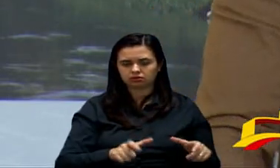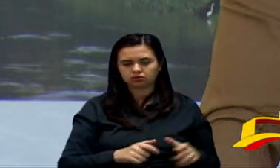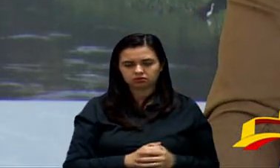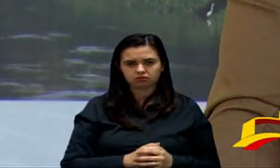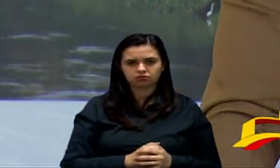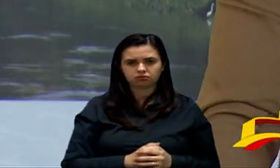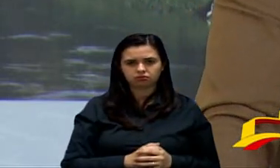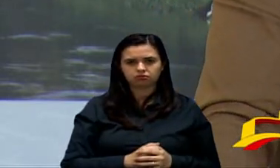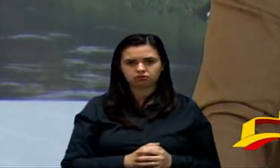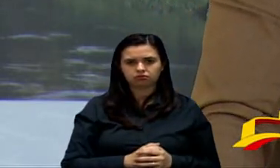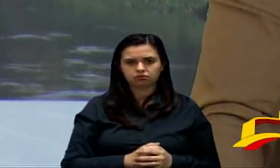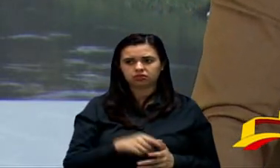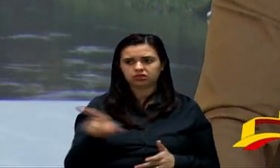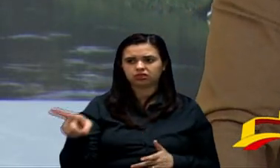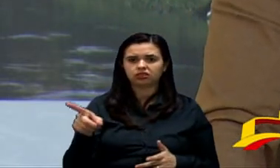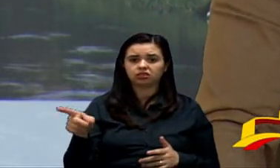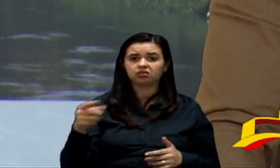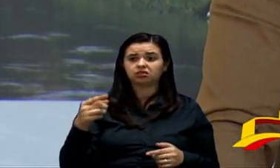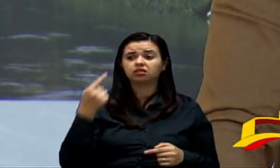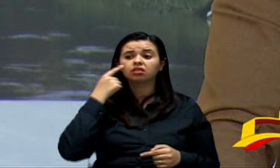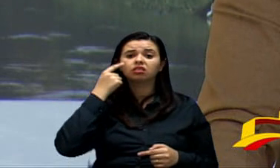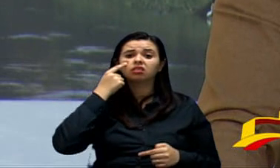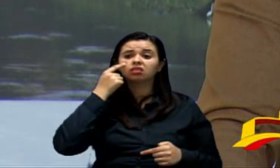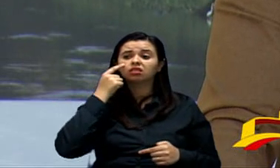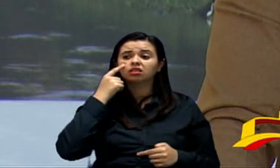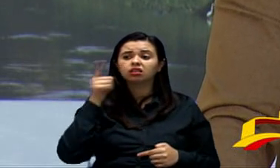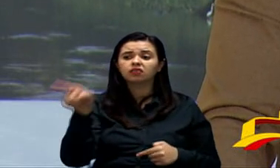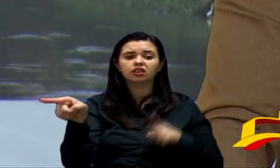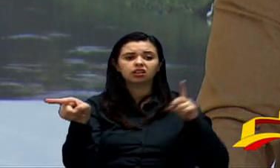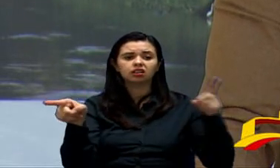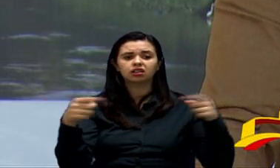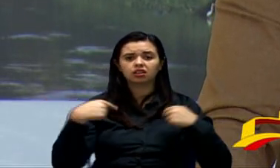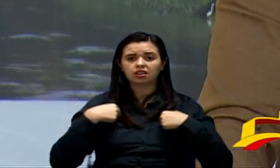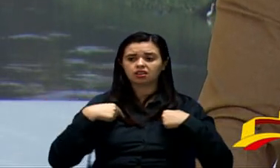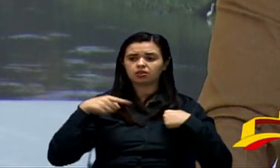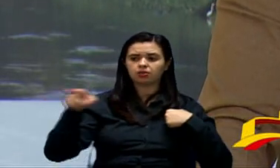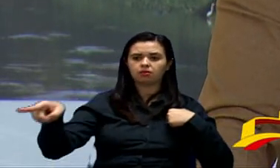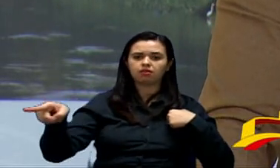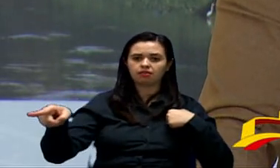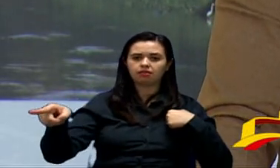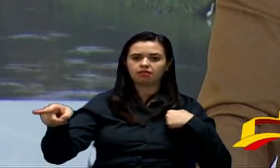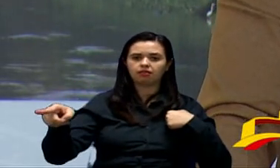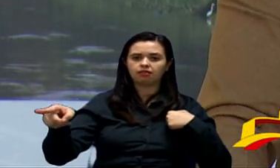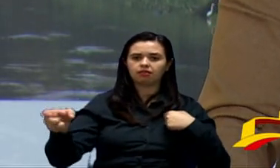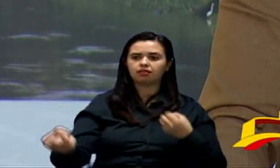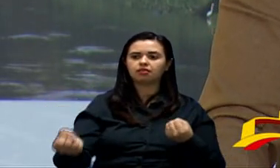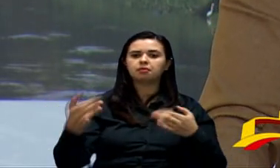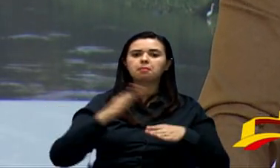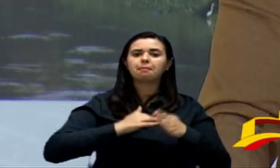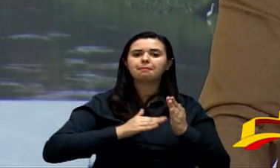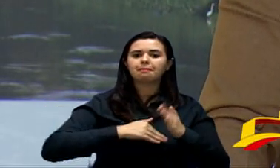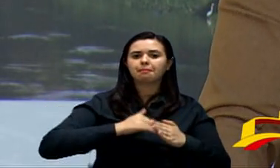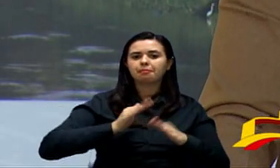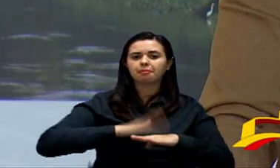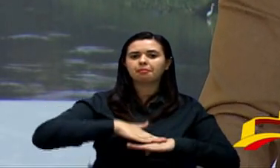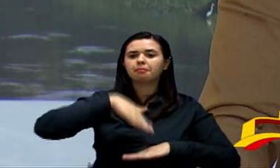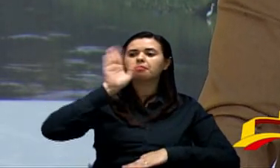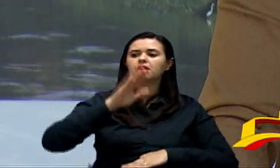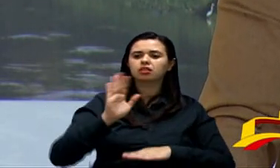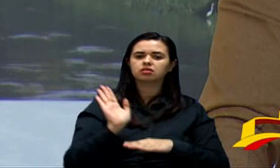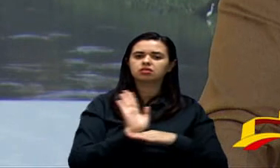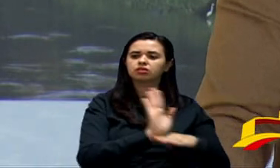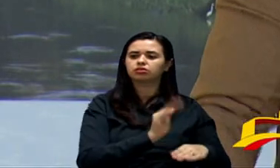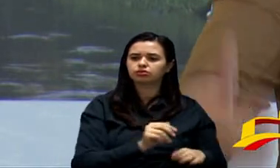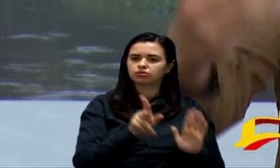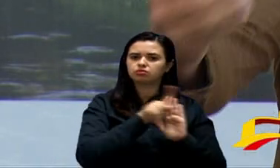da extrema esquerda aqui com o meu mandato, quem foi mais produtivo. Eu faço aqui uma aposta, é uma provocação. Eu quero ver agora, vem falar que eu não